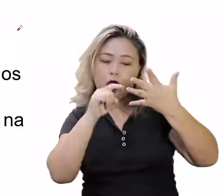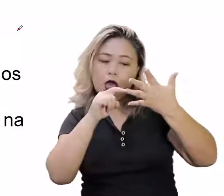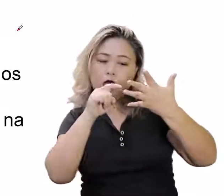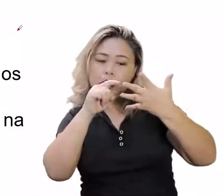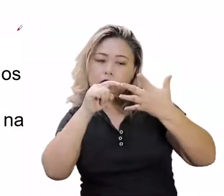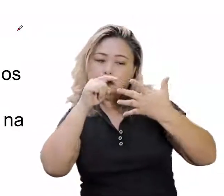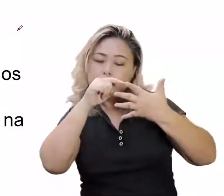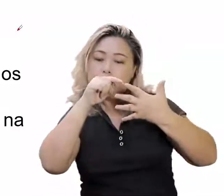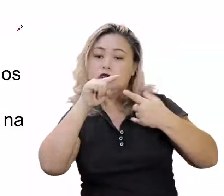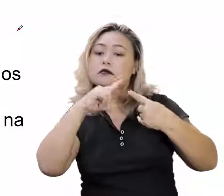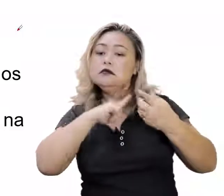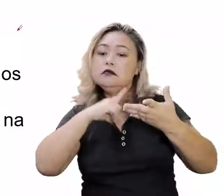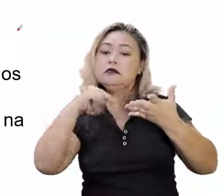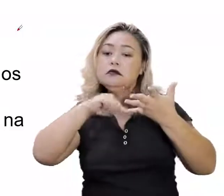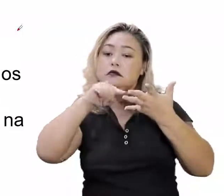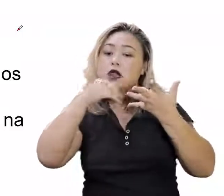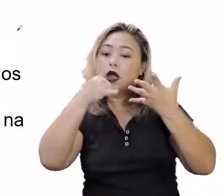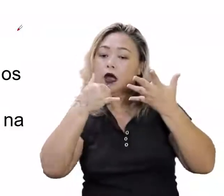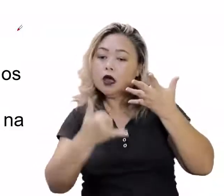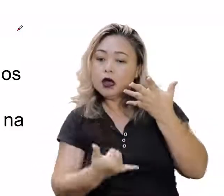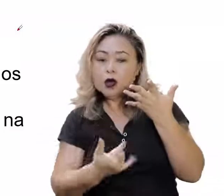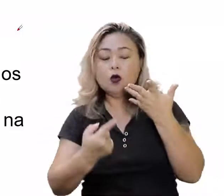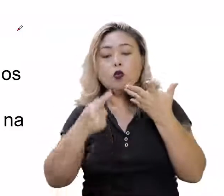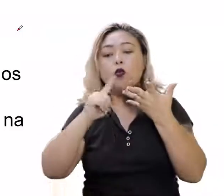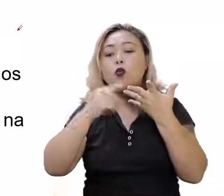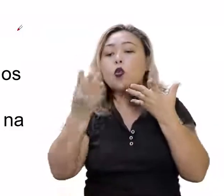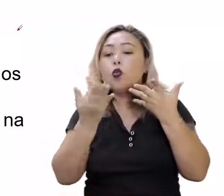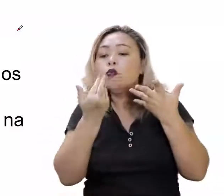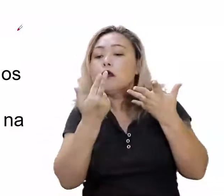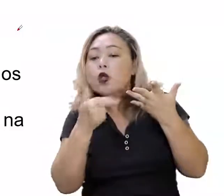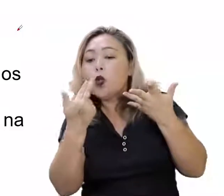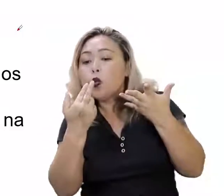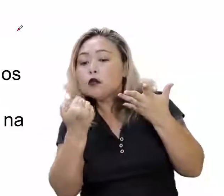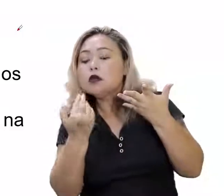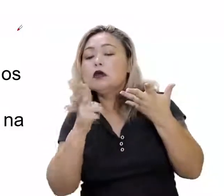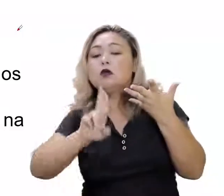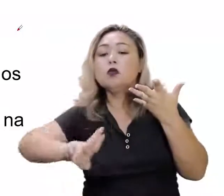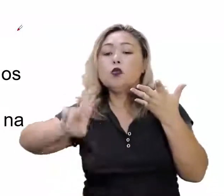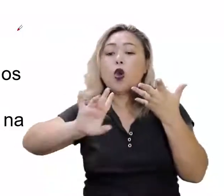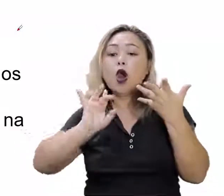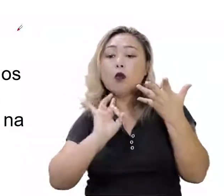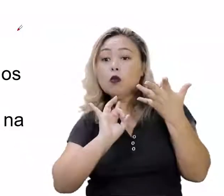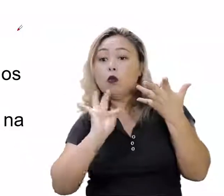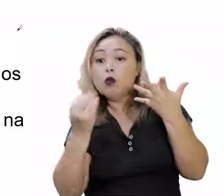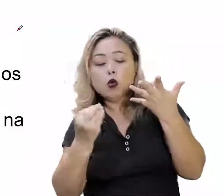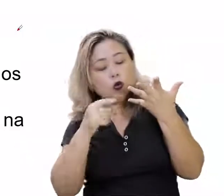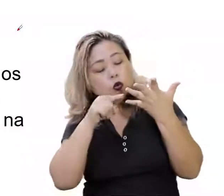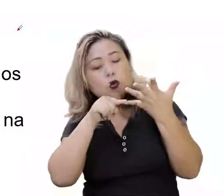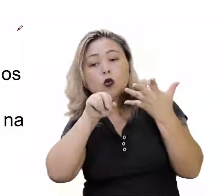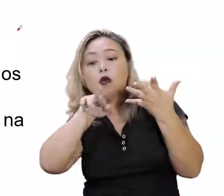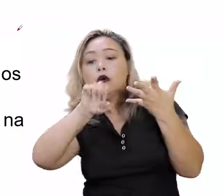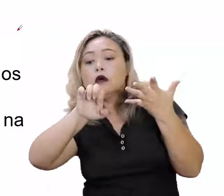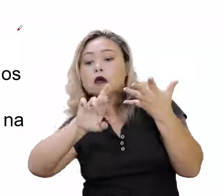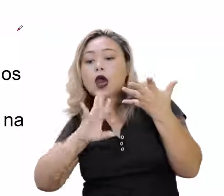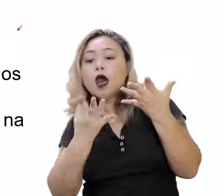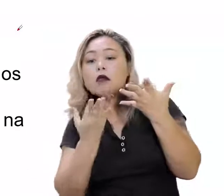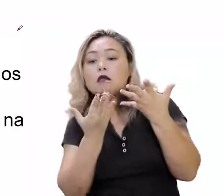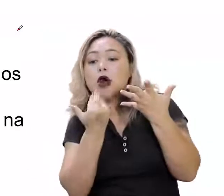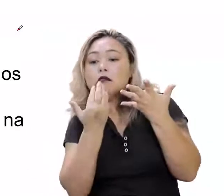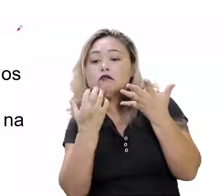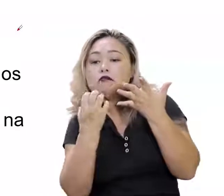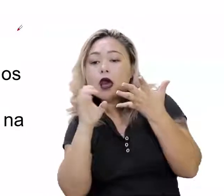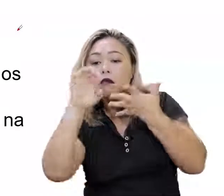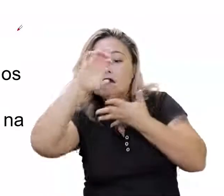ter uma funcionalidade. A energia e os nutrientes utilizados por todos os seres através da cadeia